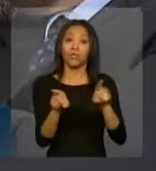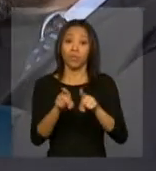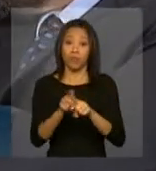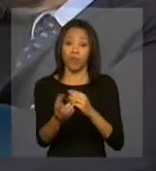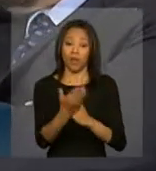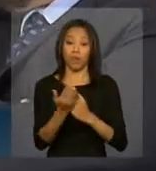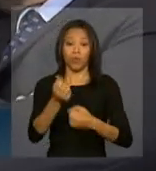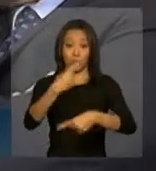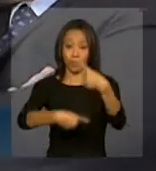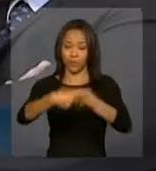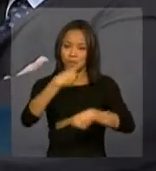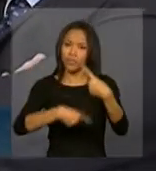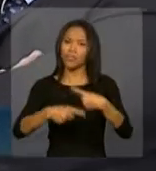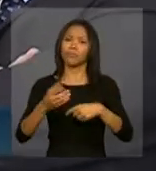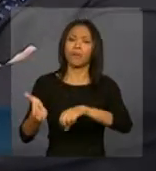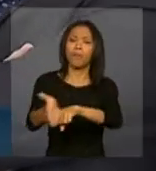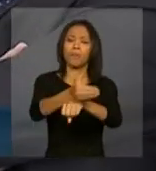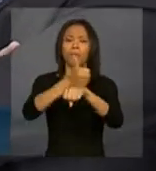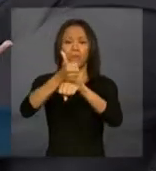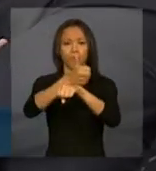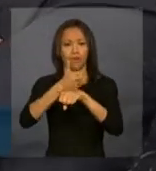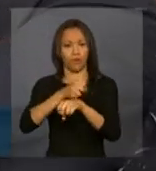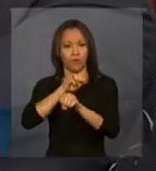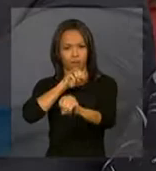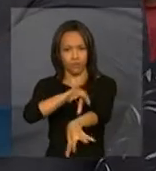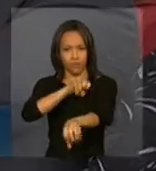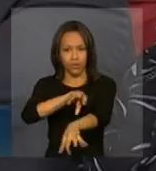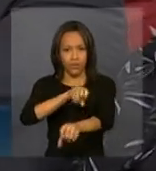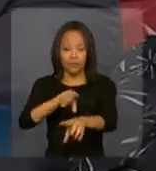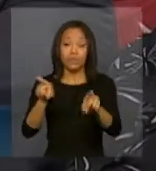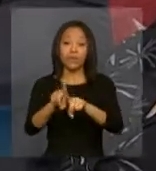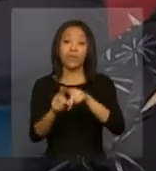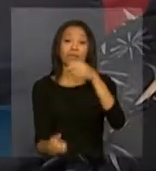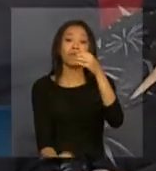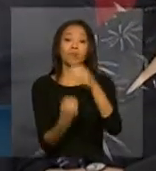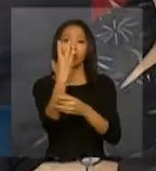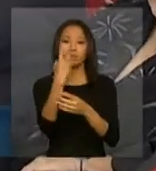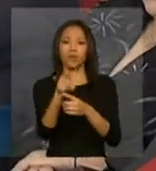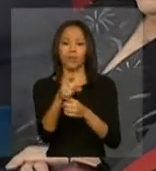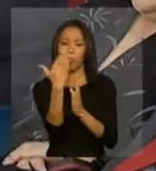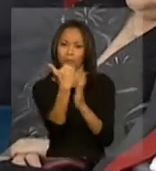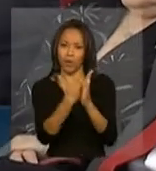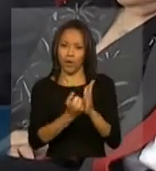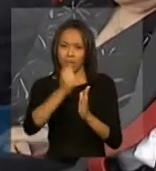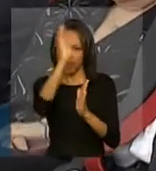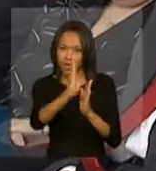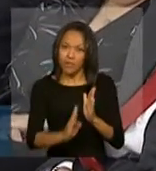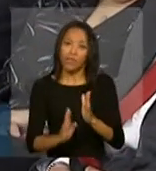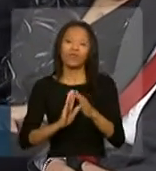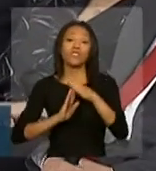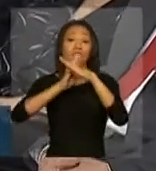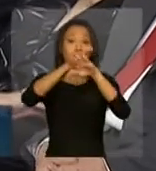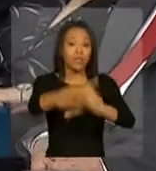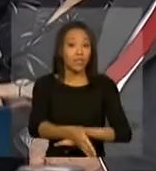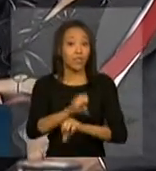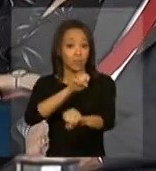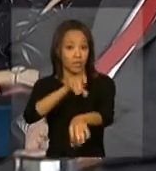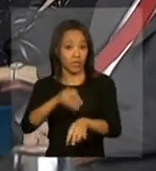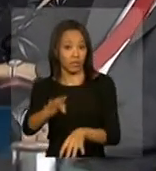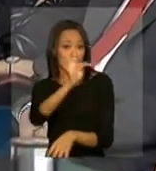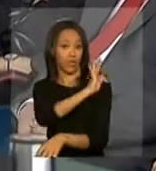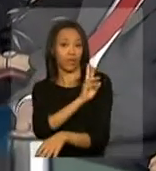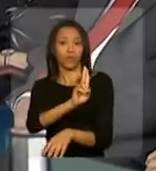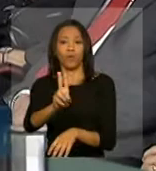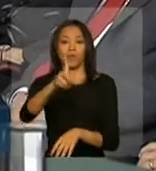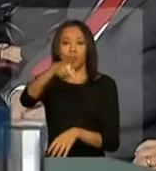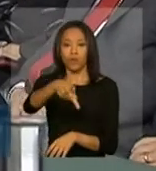de inclusão e melhorias da qualidade de ensino. Implantamos o Programa Nacional de Acesso ao Ensino Técnico e Emprego, Pronatec,